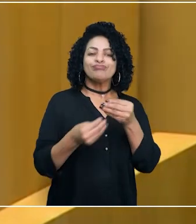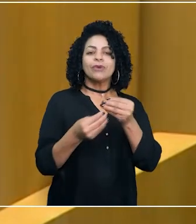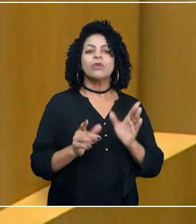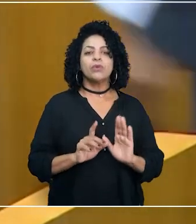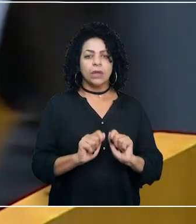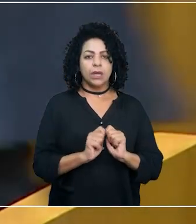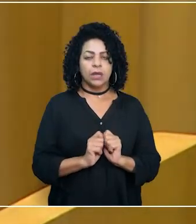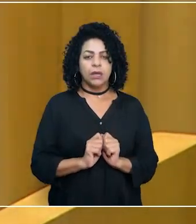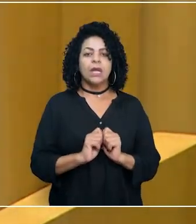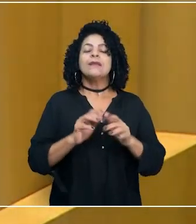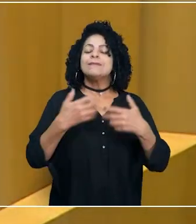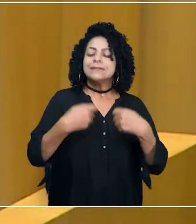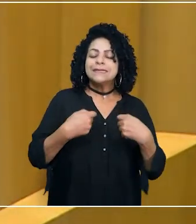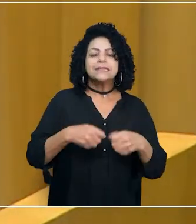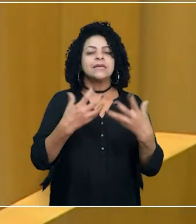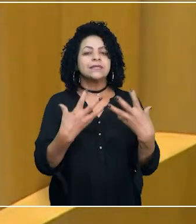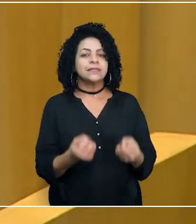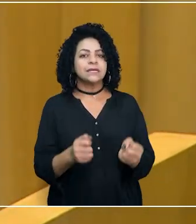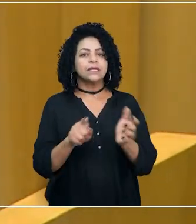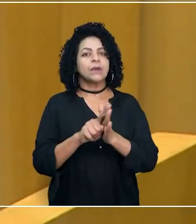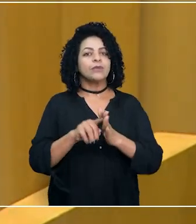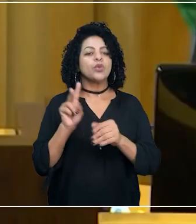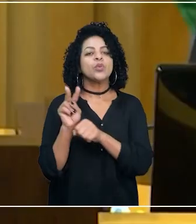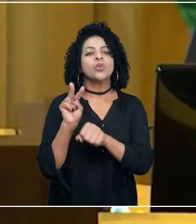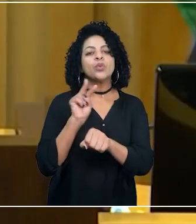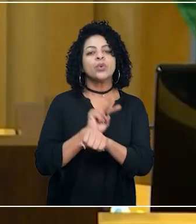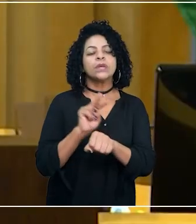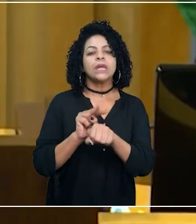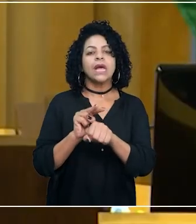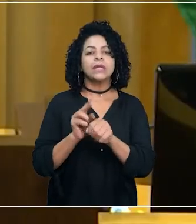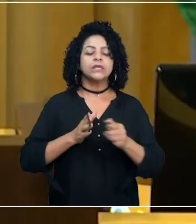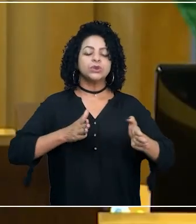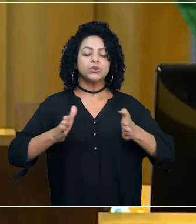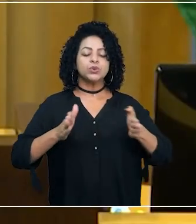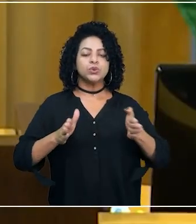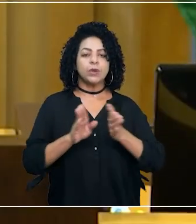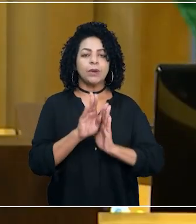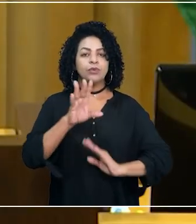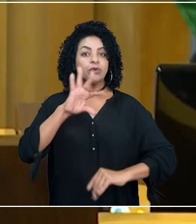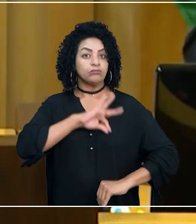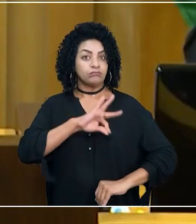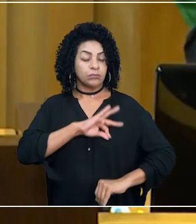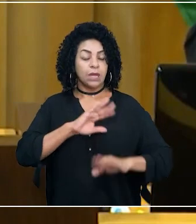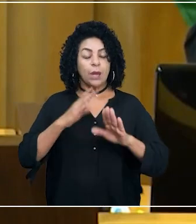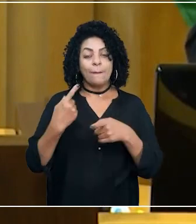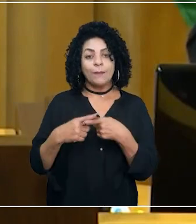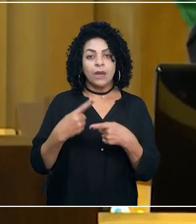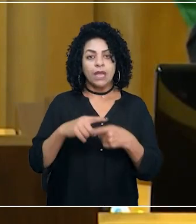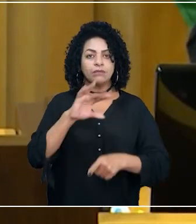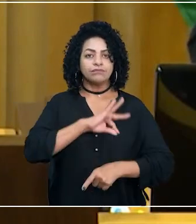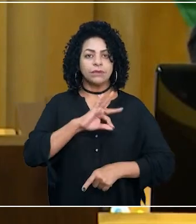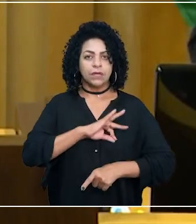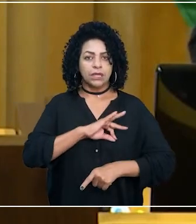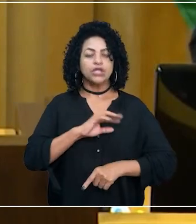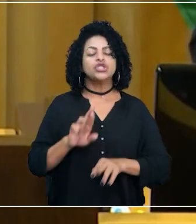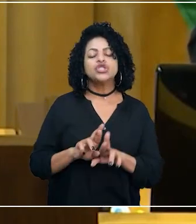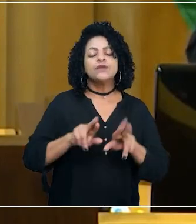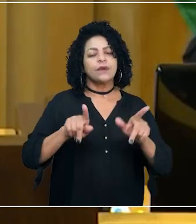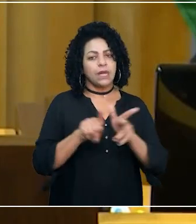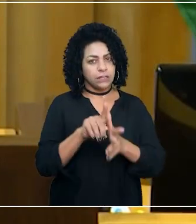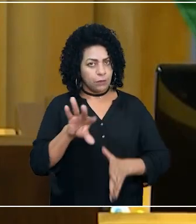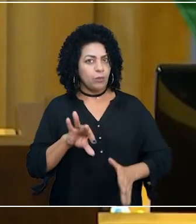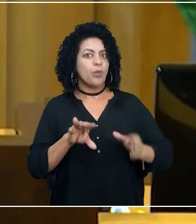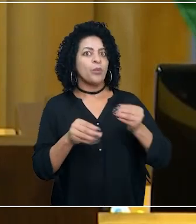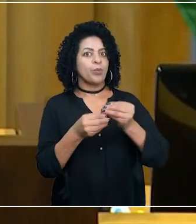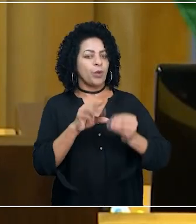acrescentou que nesse caso deve ser considerado o princípio da proteção à estabilidade financeira pois o pagamento de adicionais faz